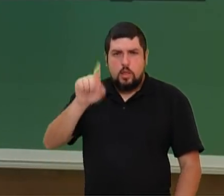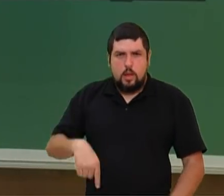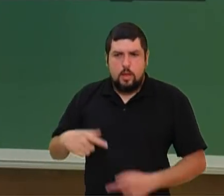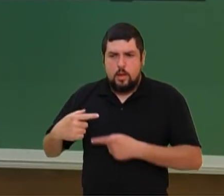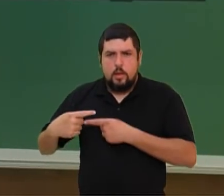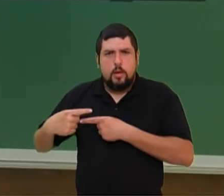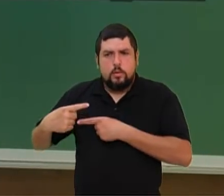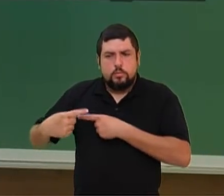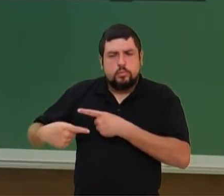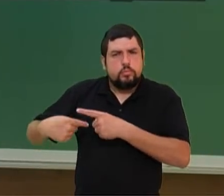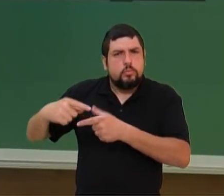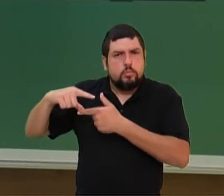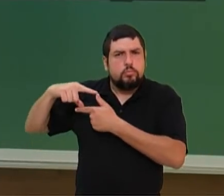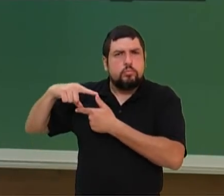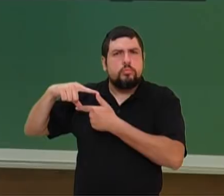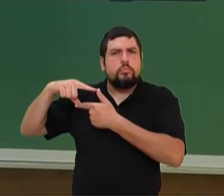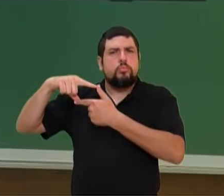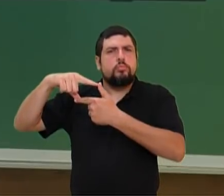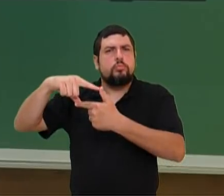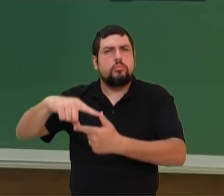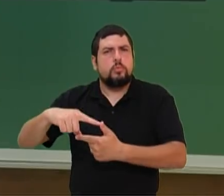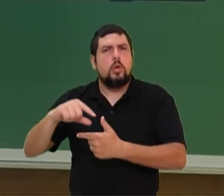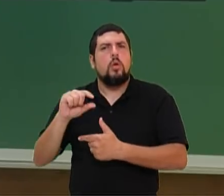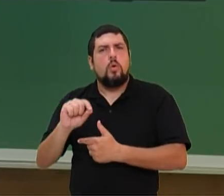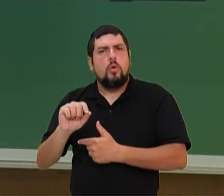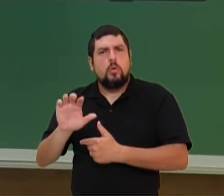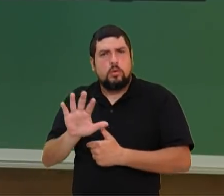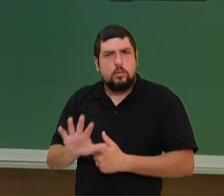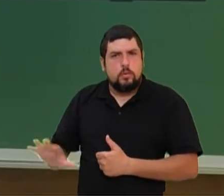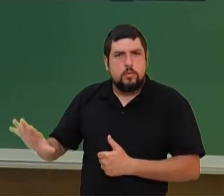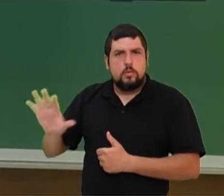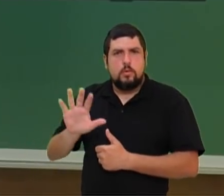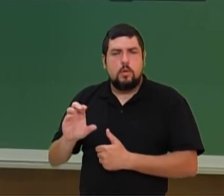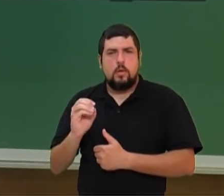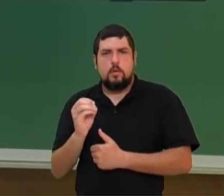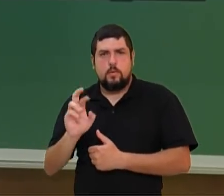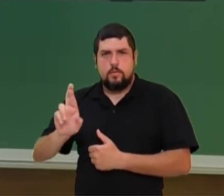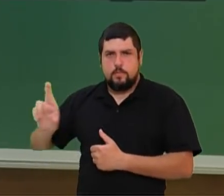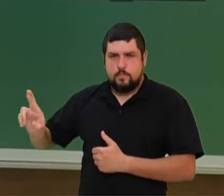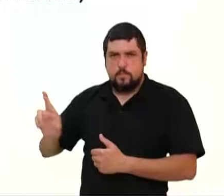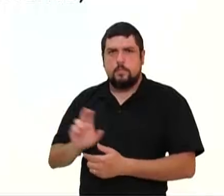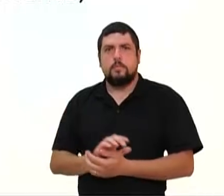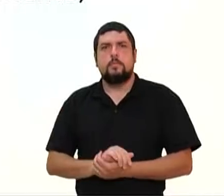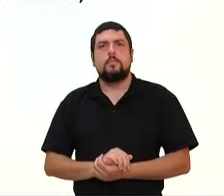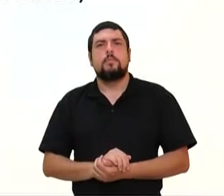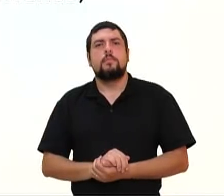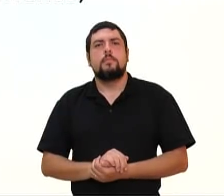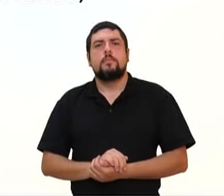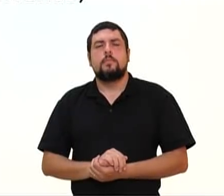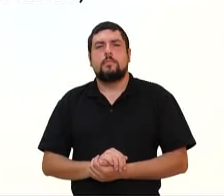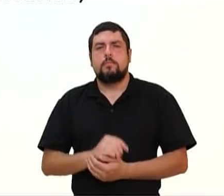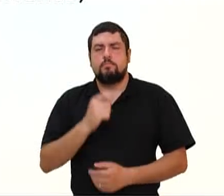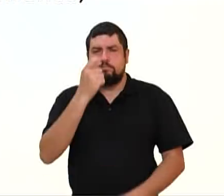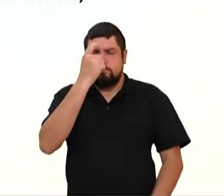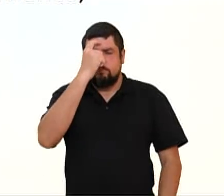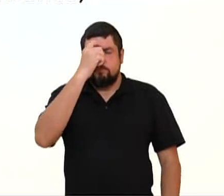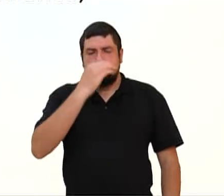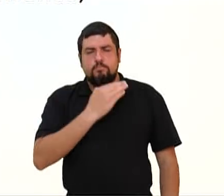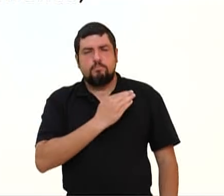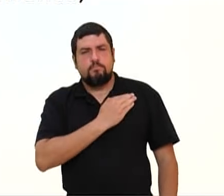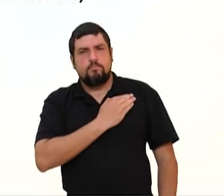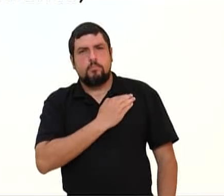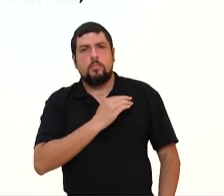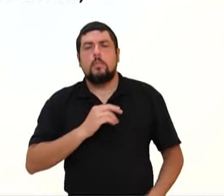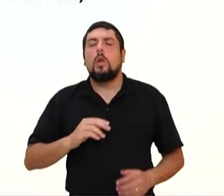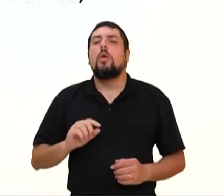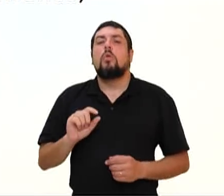existentes dentro do conceito do Oriente. Segundo os hinduístas, o que a pessoa